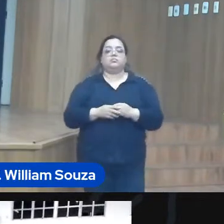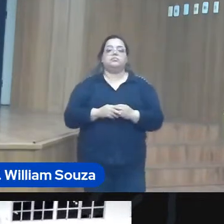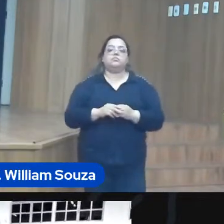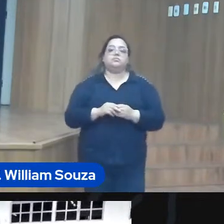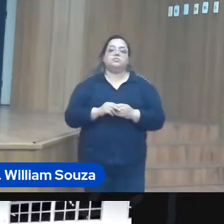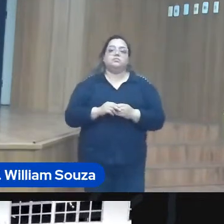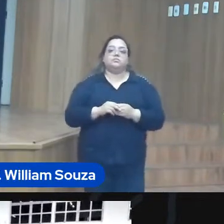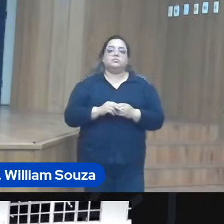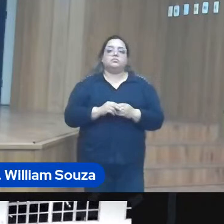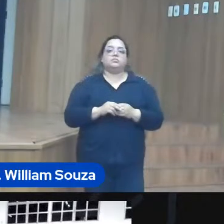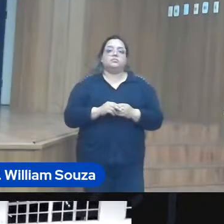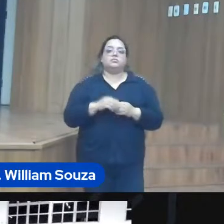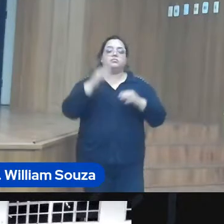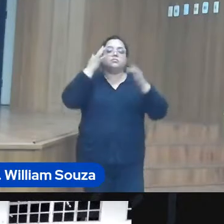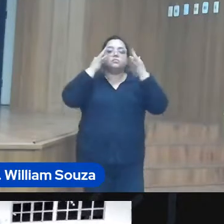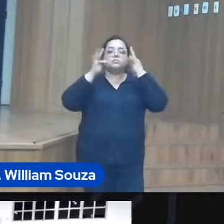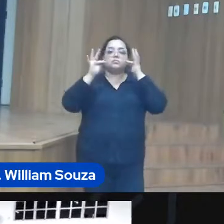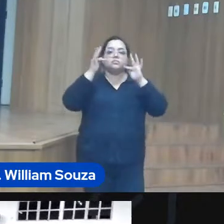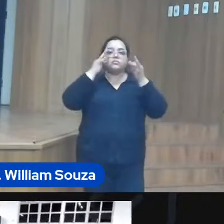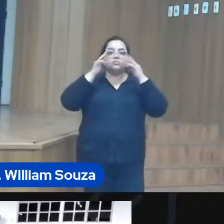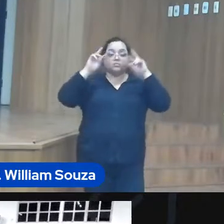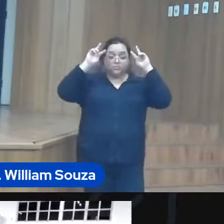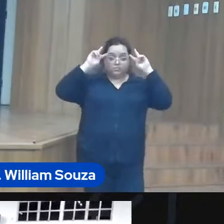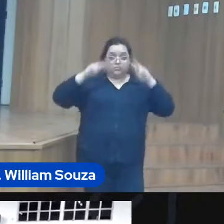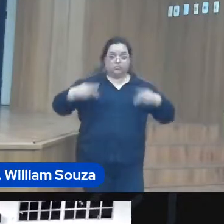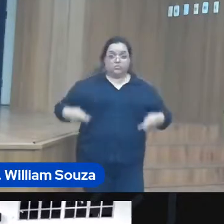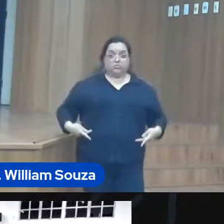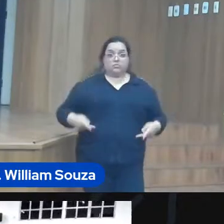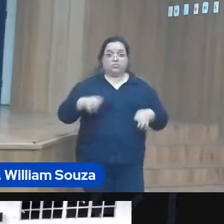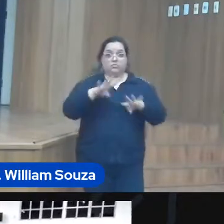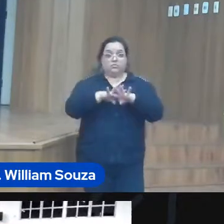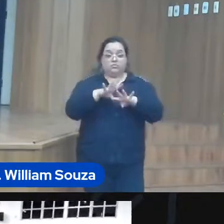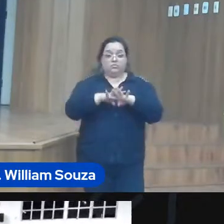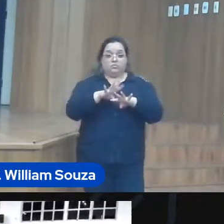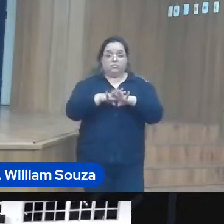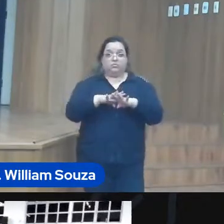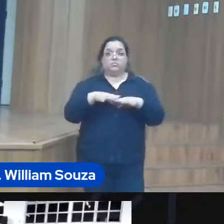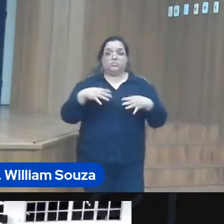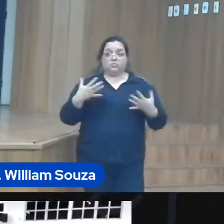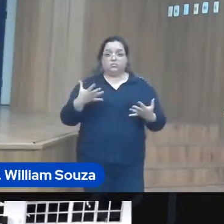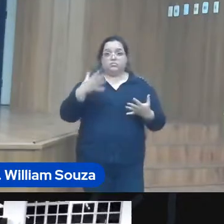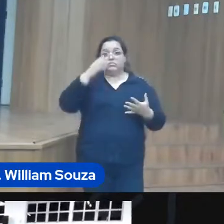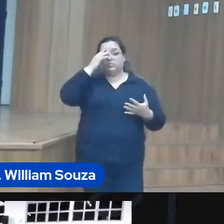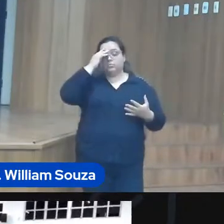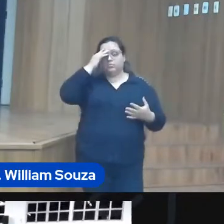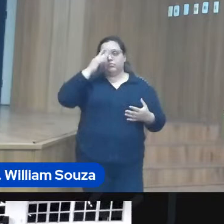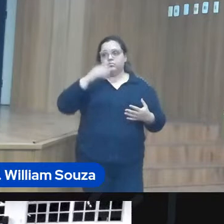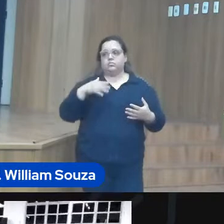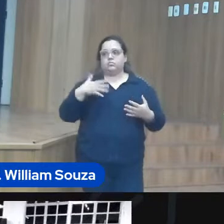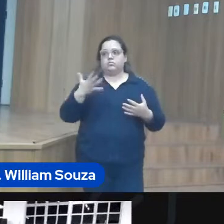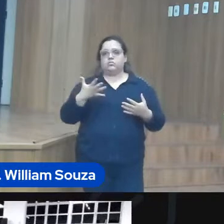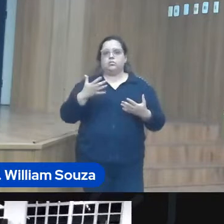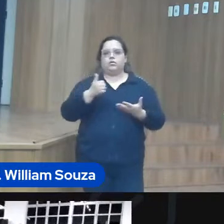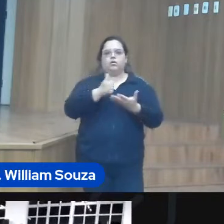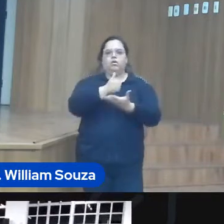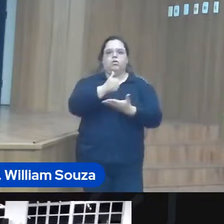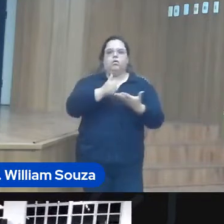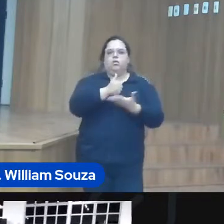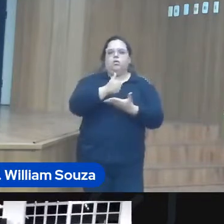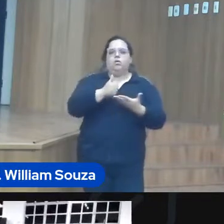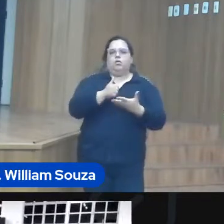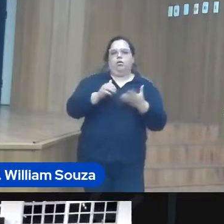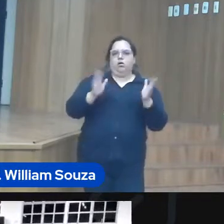a filosofia humanista da matemática, ela basicamente, eu não vou dizer que ela